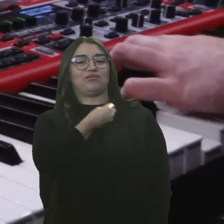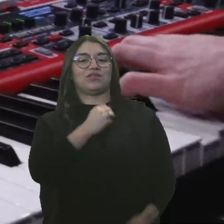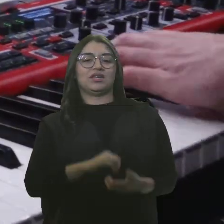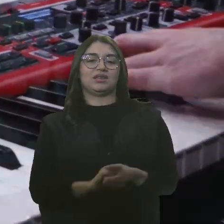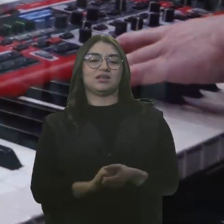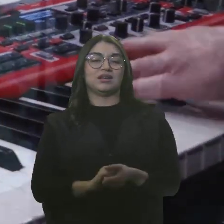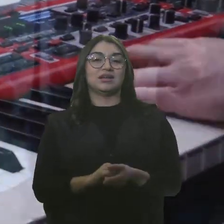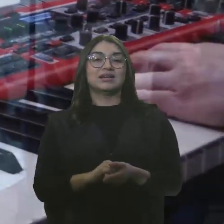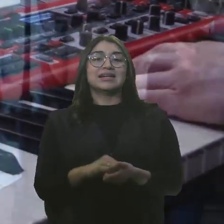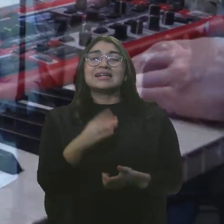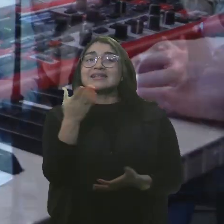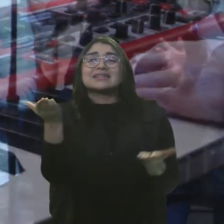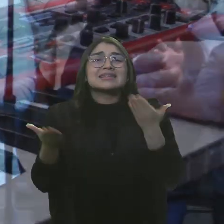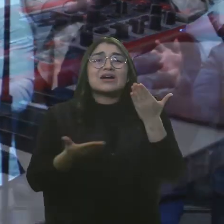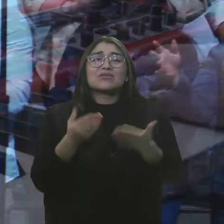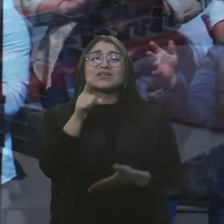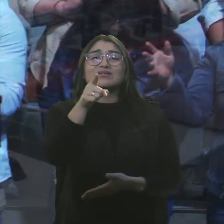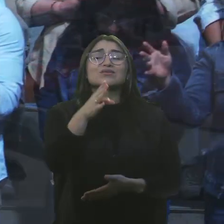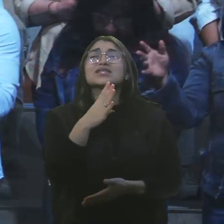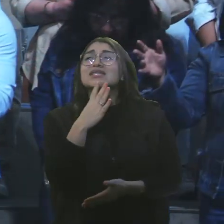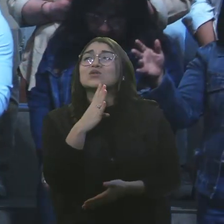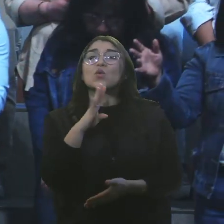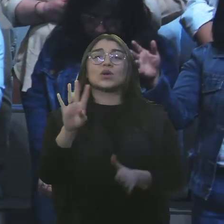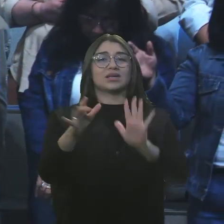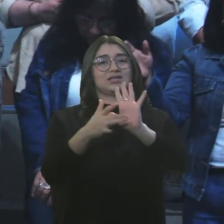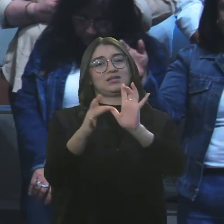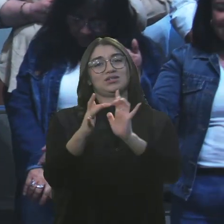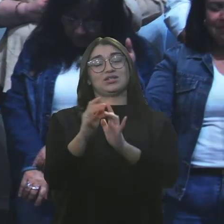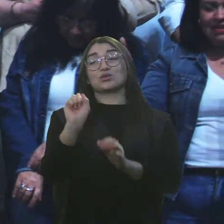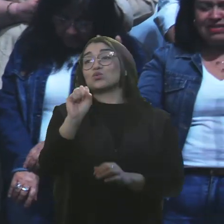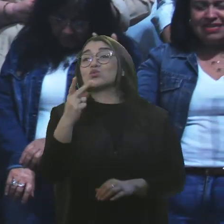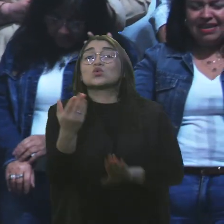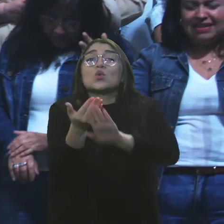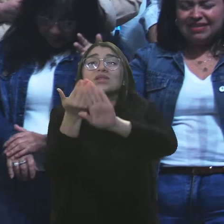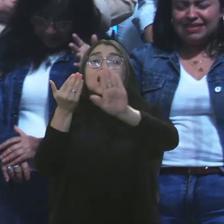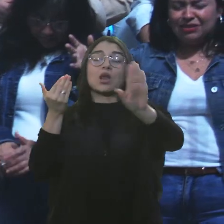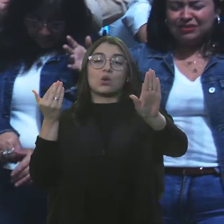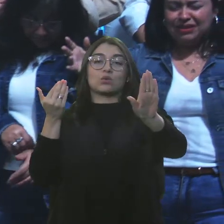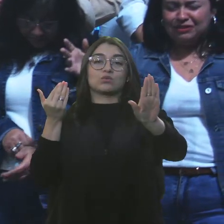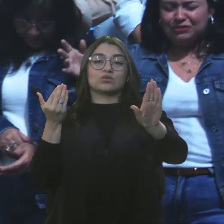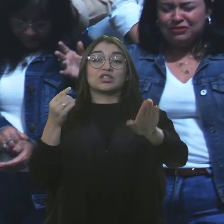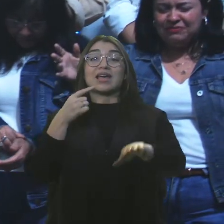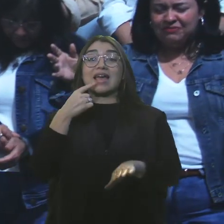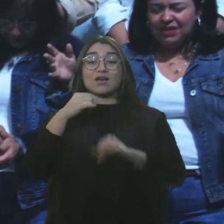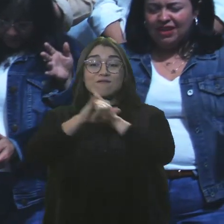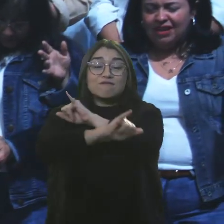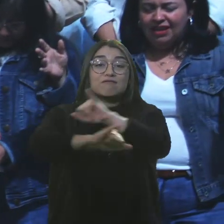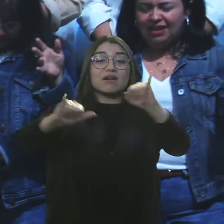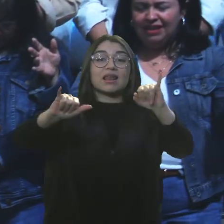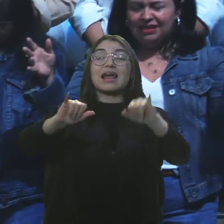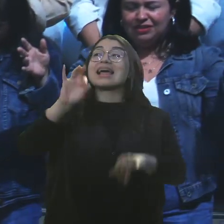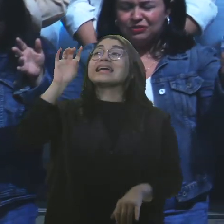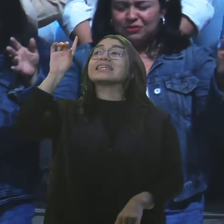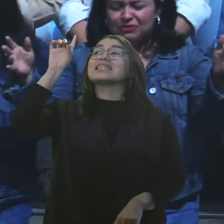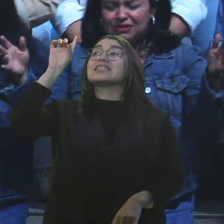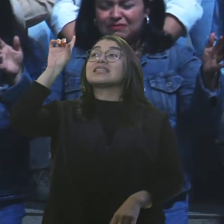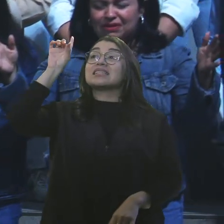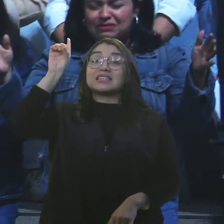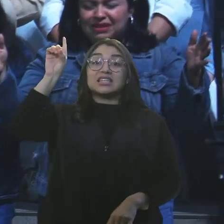Talvez você não conheça esse Jesus, ou você está tão longe dele. O que eu quero falar para você hoje é que esse Deus, Ele está